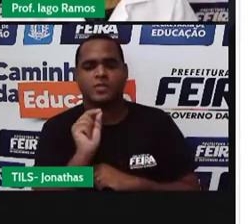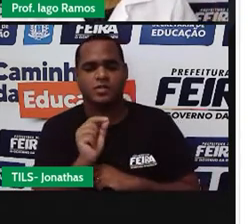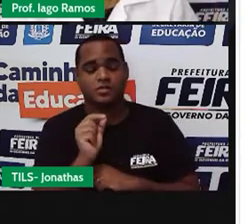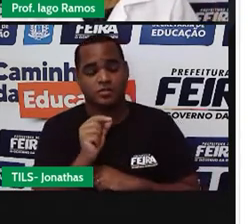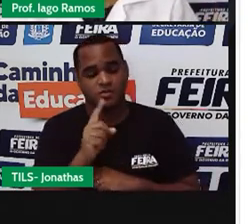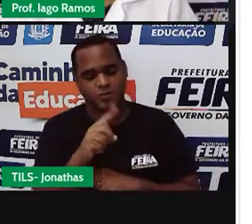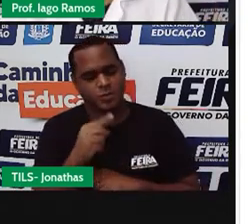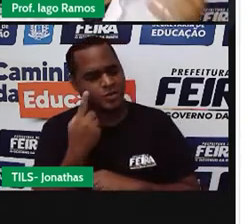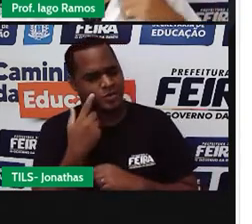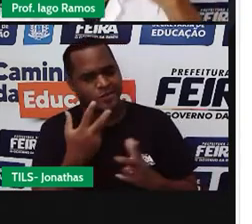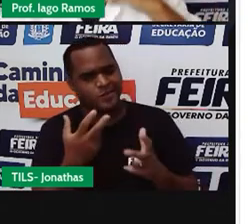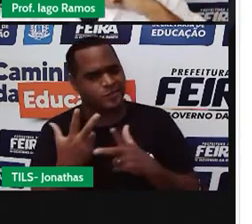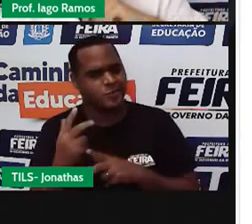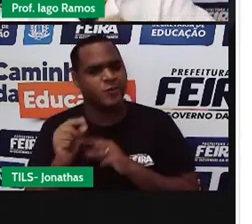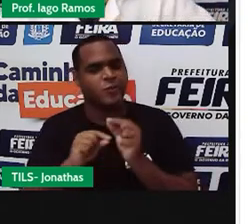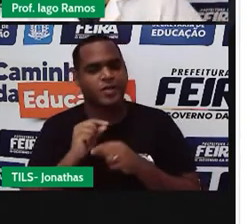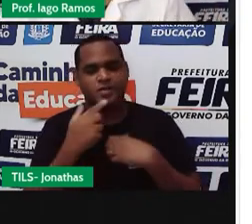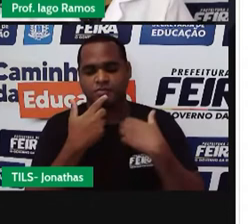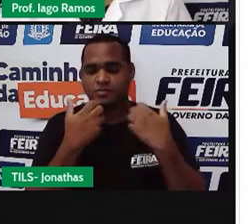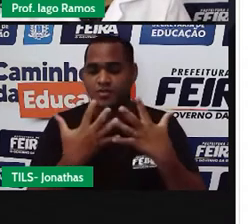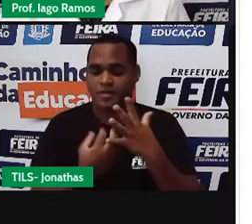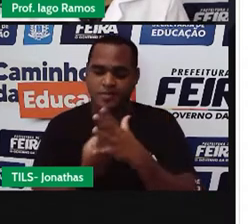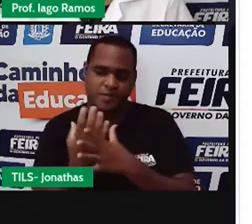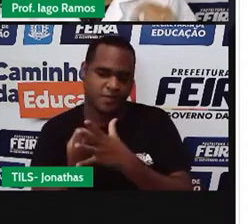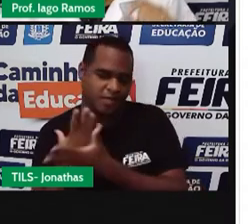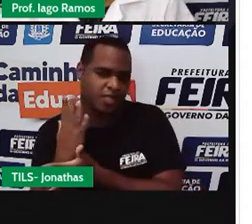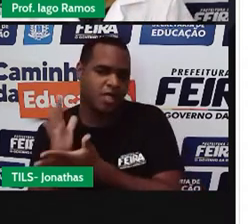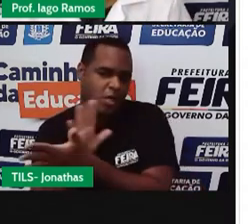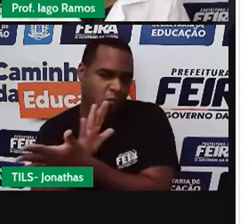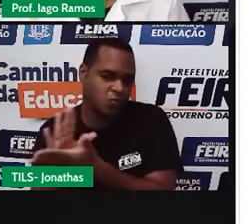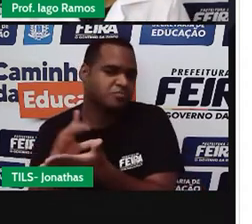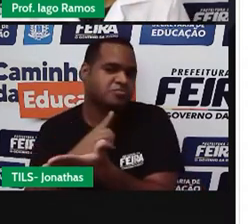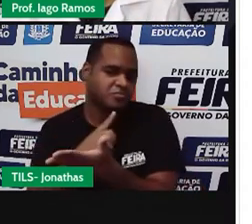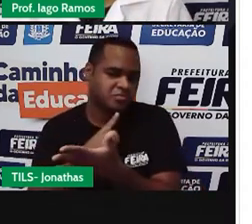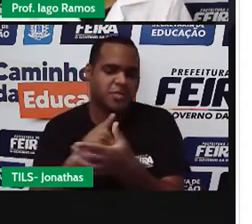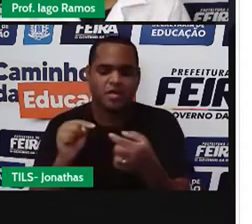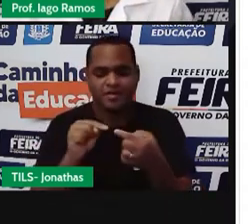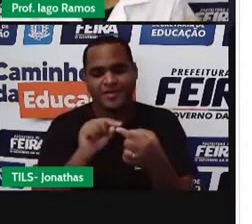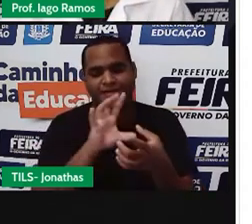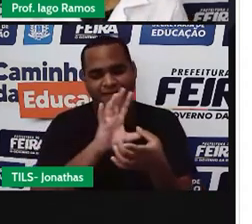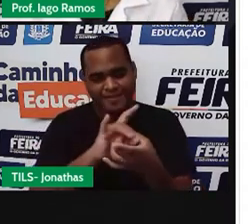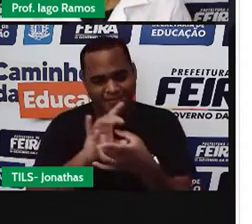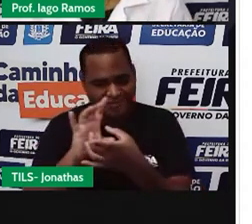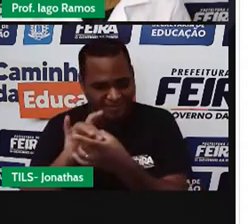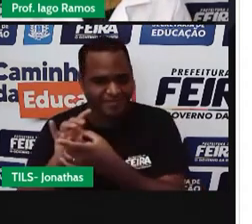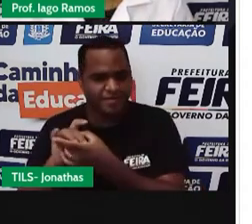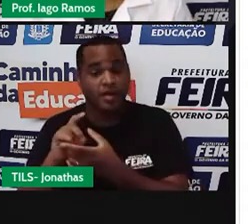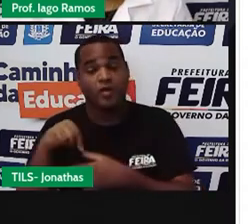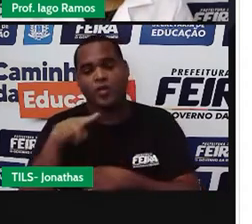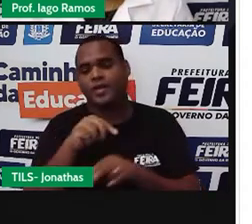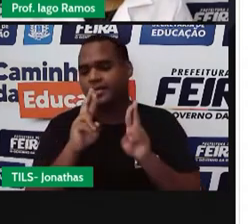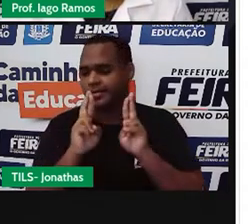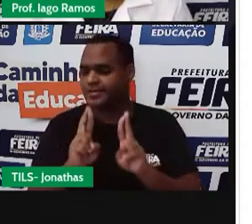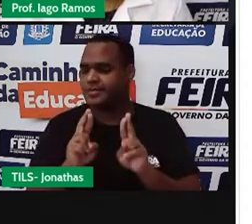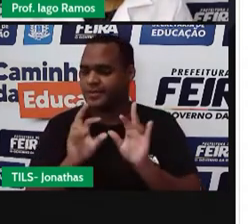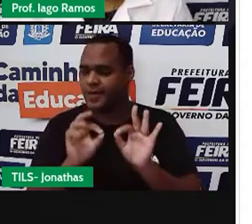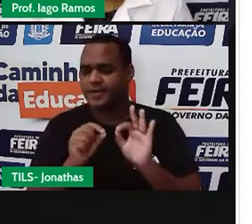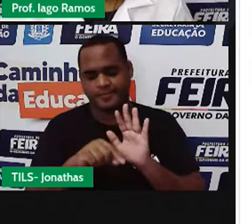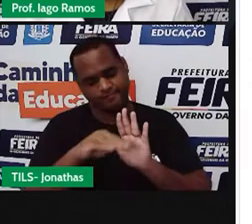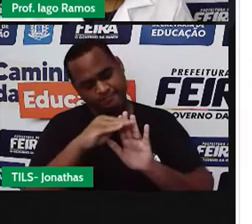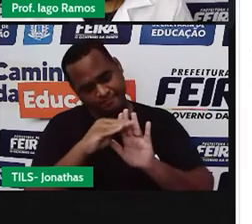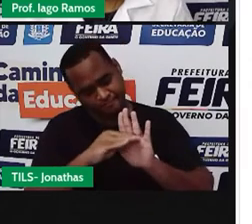aparecendo nada ou mesmo aparecendo os sinais de associação você precisa respeitar uma